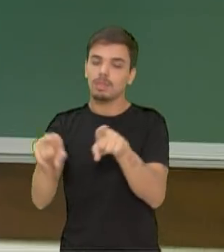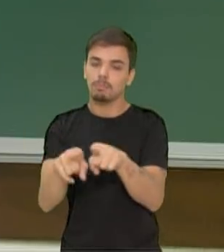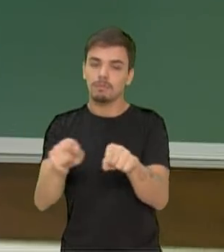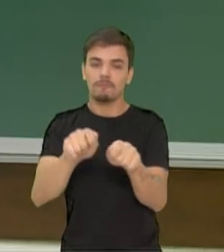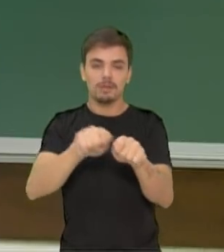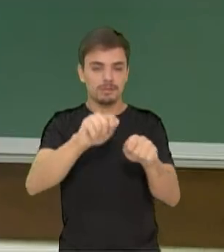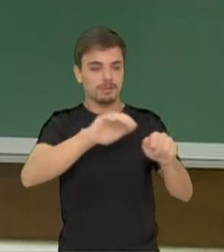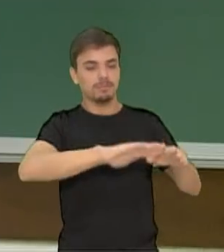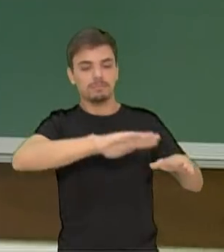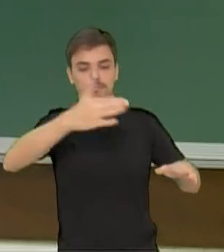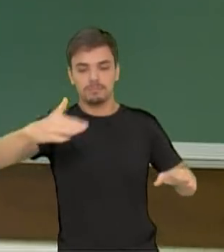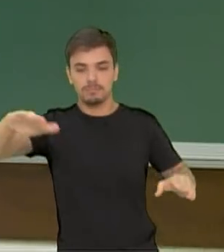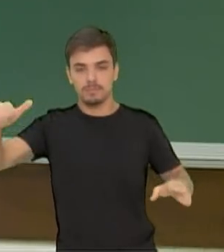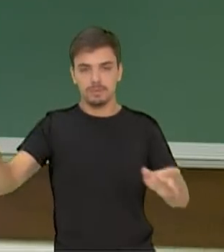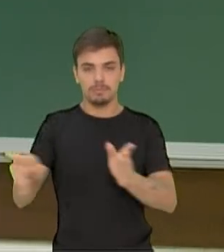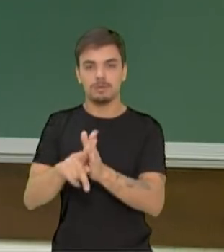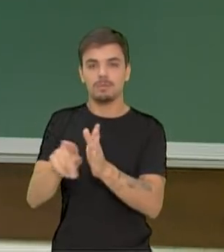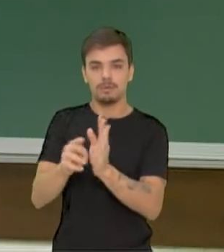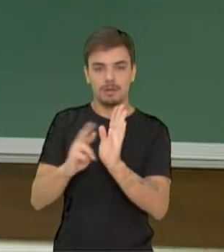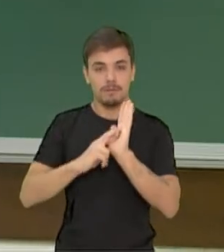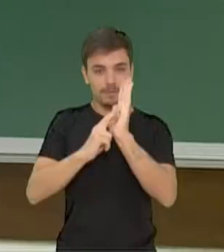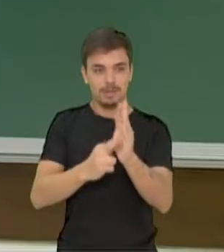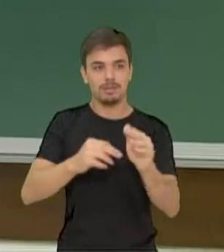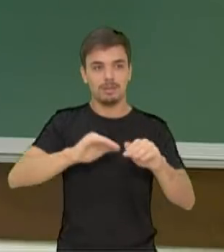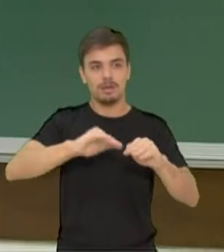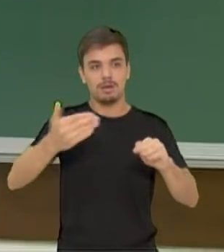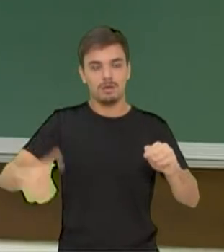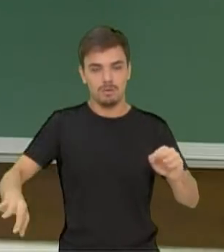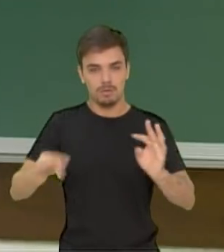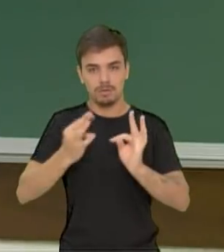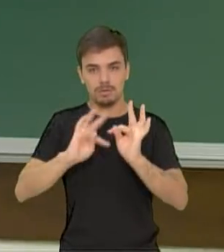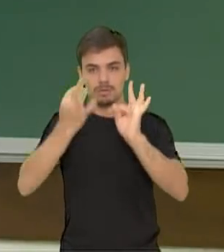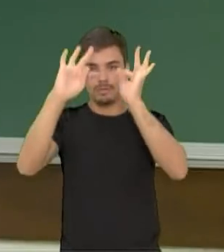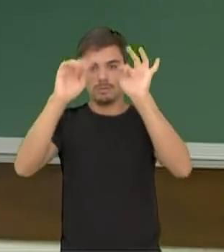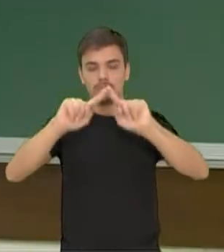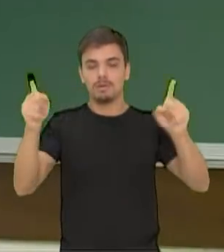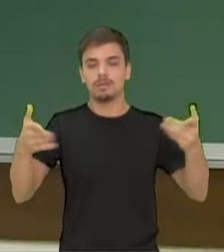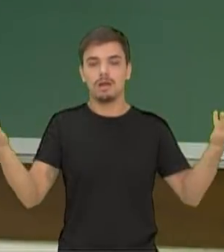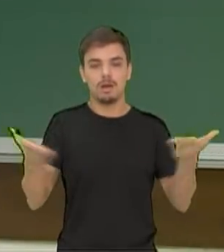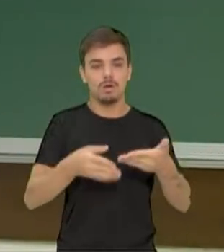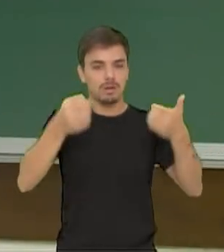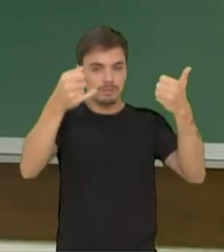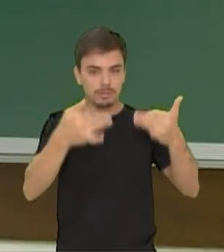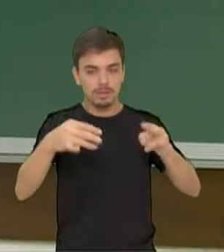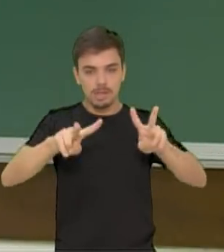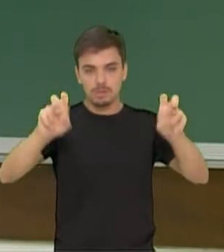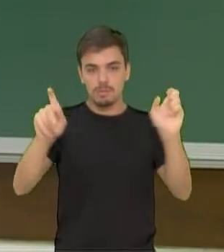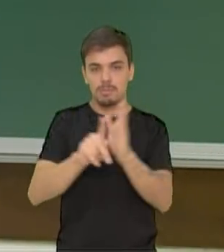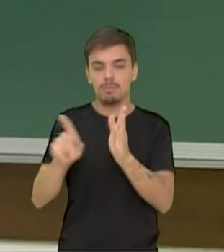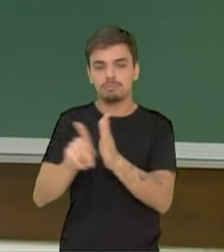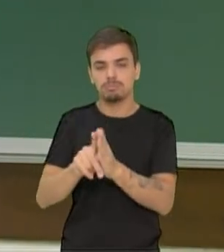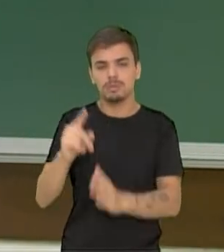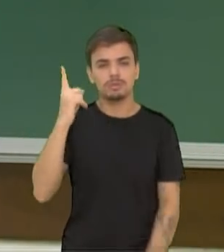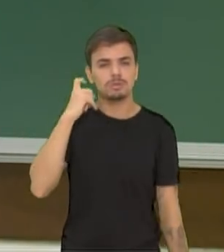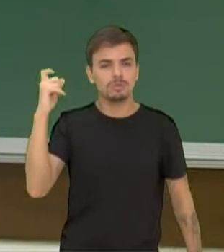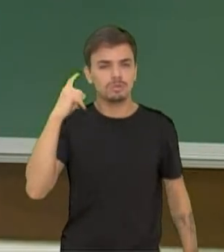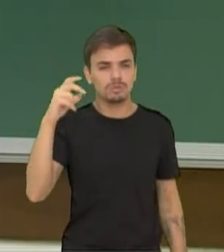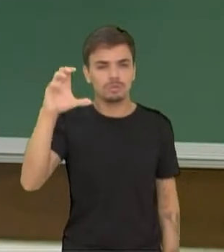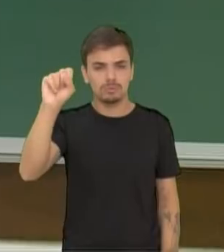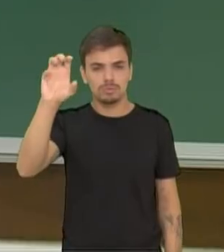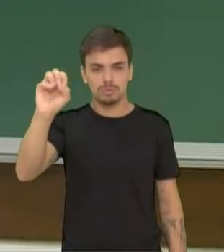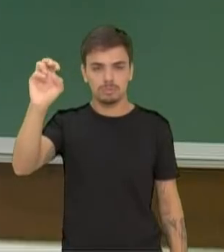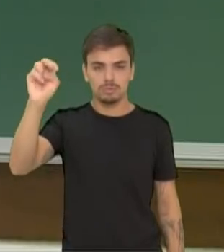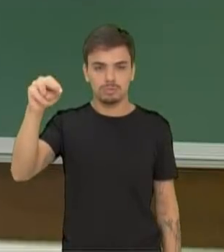a referência a ondas tecnológicas. E agora, pessoal, vamos falar um pouquinho da sonoridade, já que a gente está falando